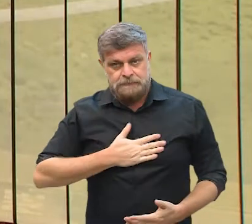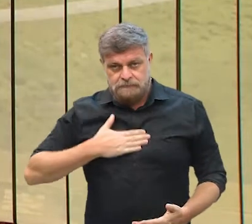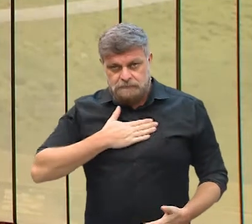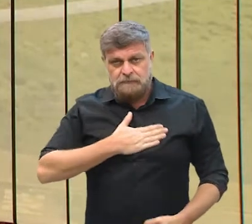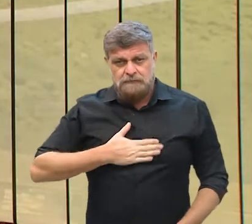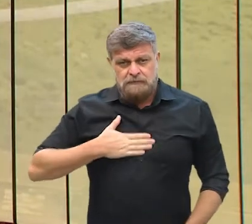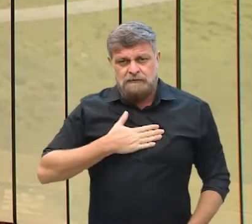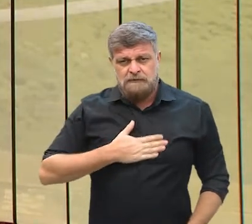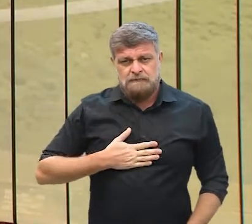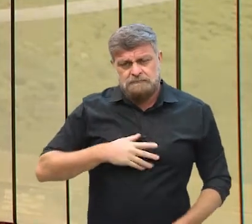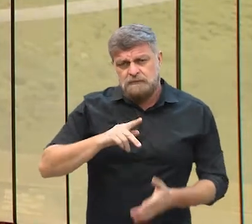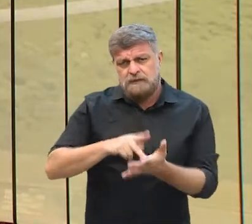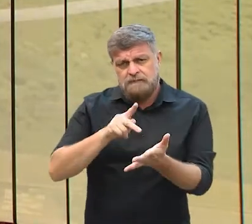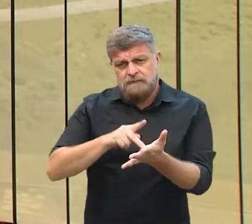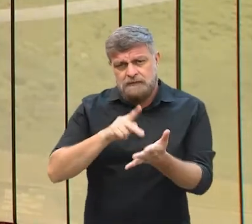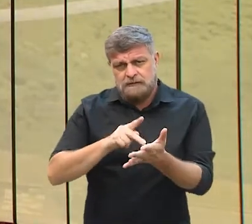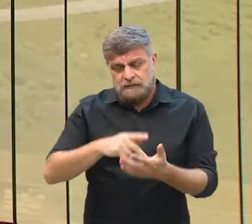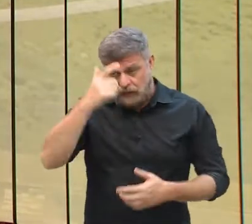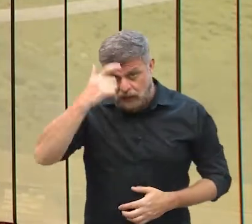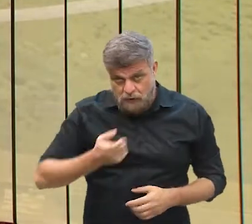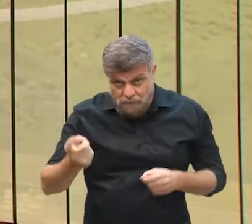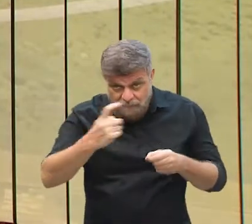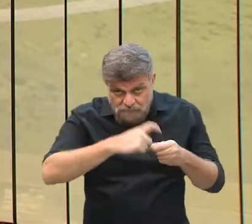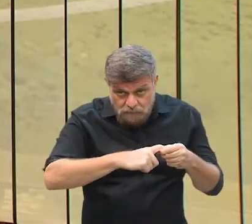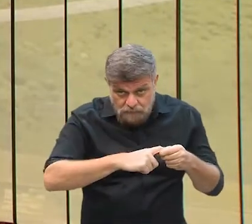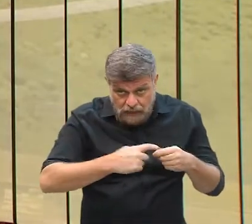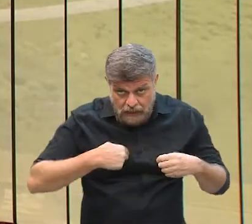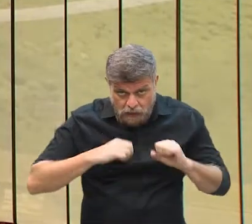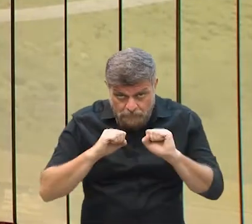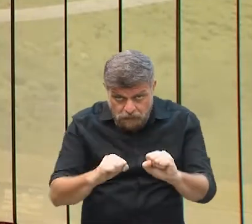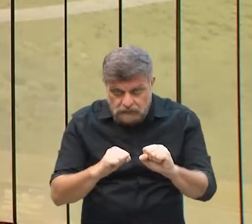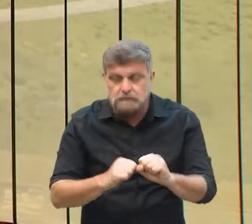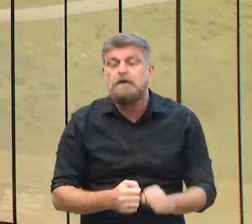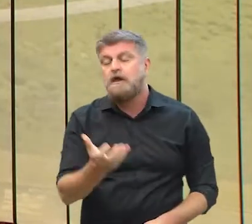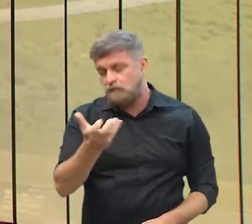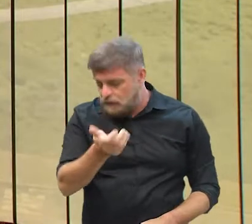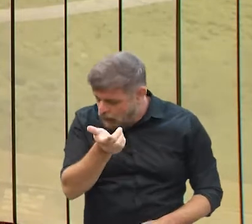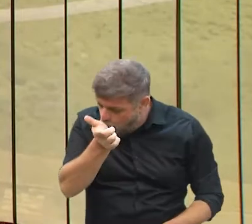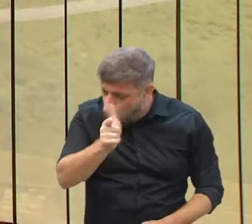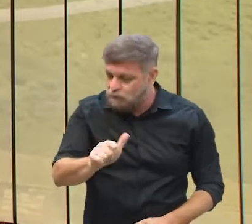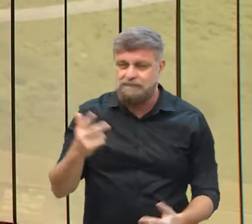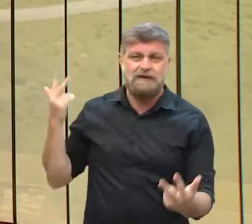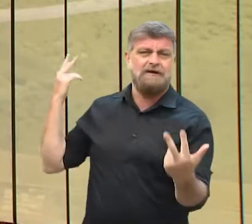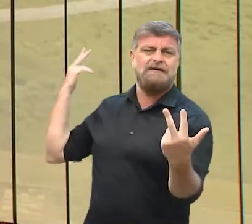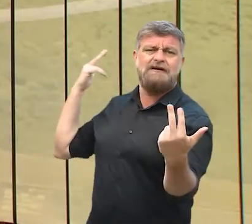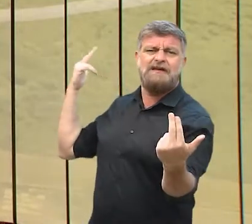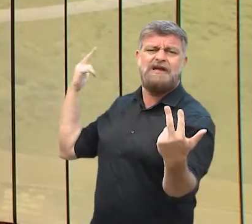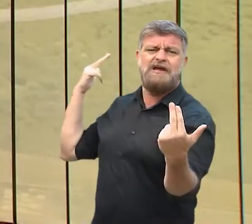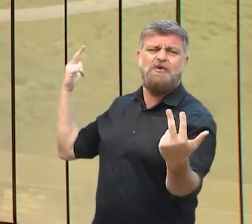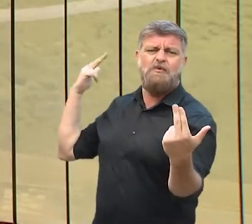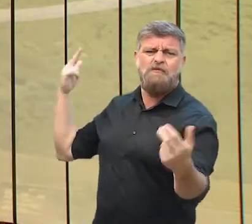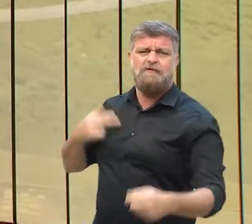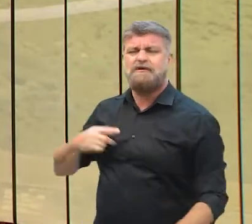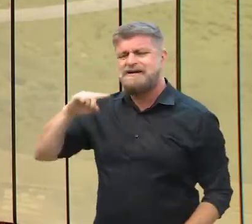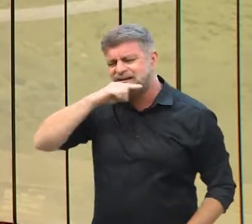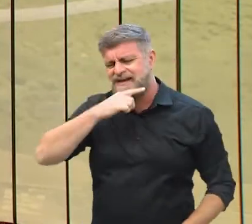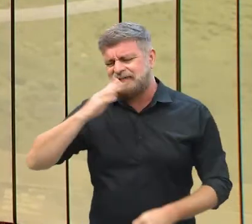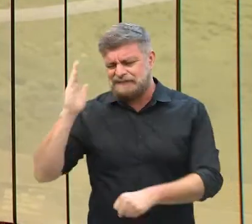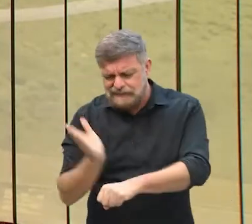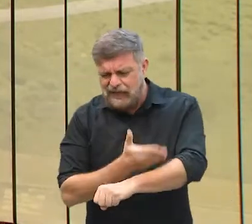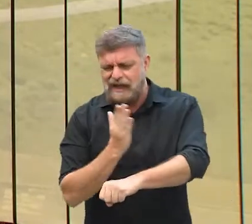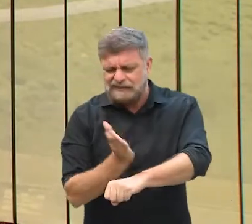com muito medo, mas consegui logo que eu cheguei, naquela época era fácil arrumar serviço, principalmente para quem era motorista, e eu